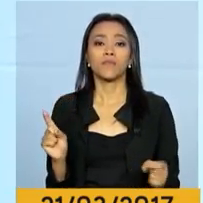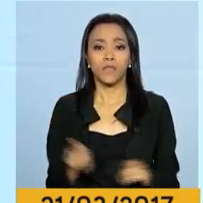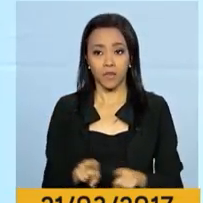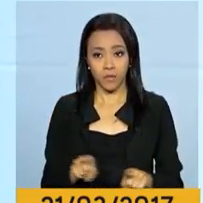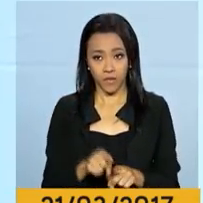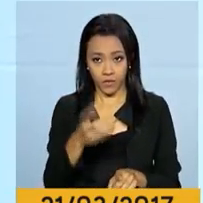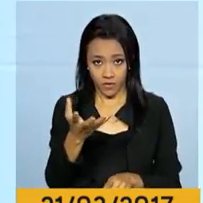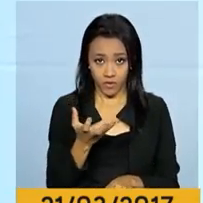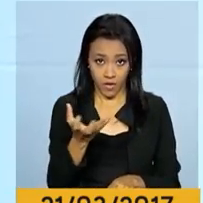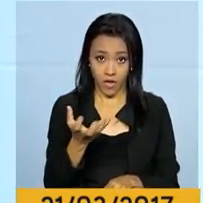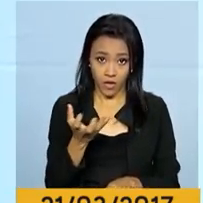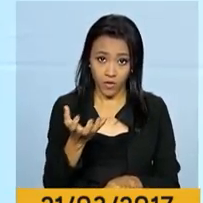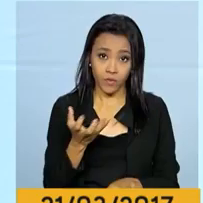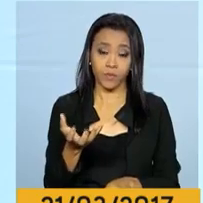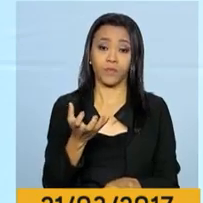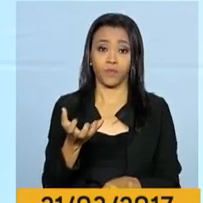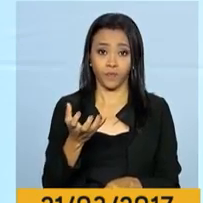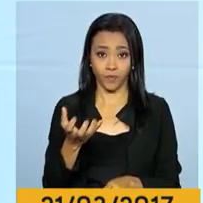quero